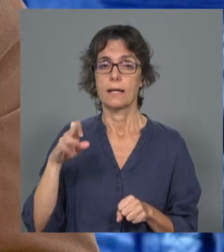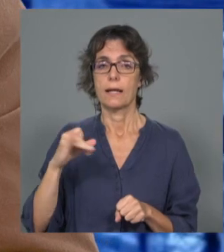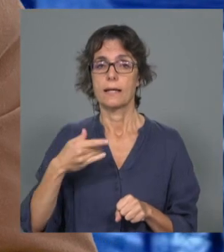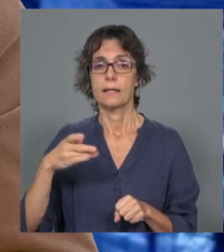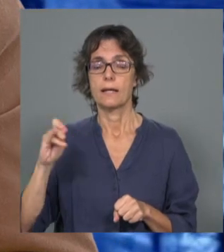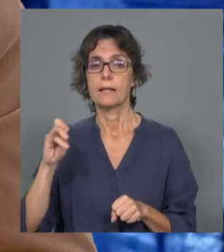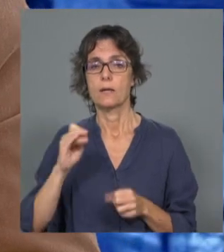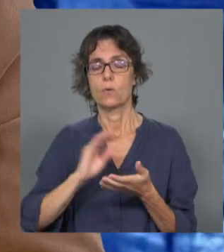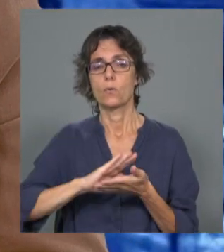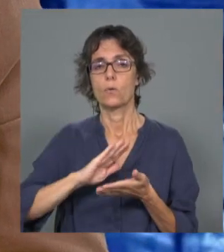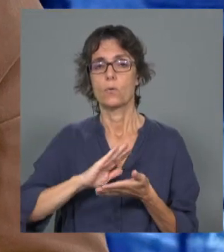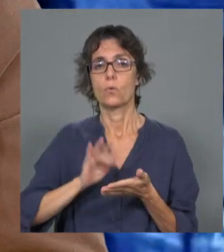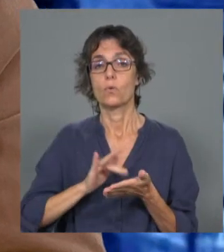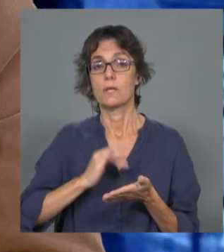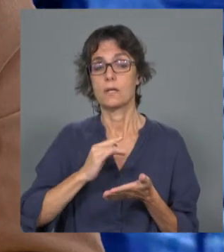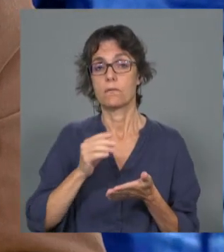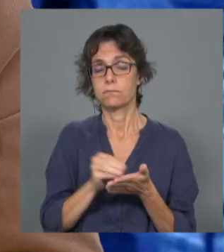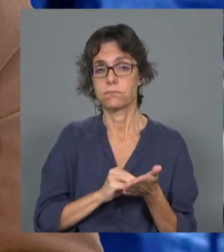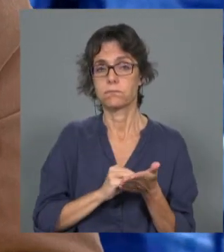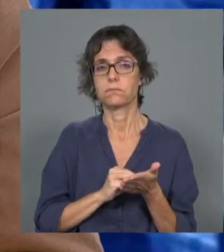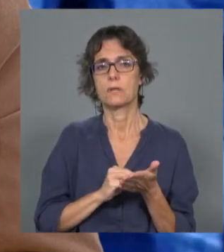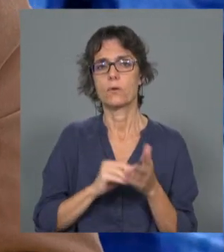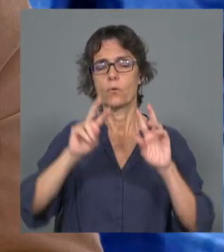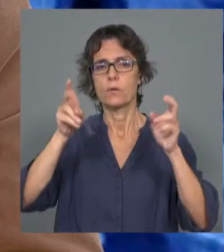do Império Russo. E Gaidar,